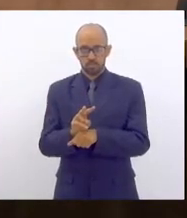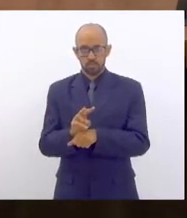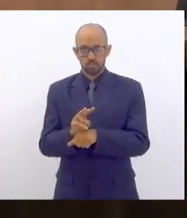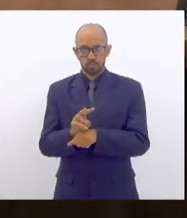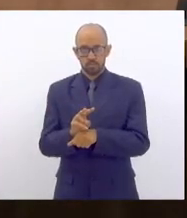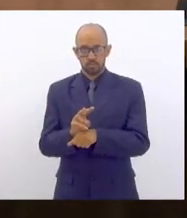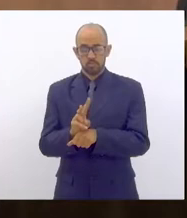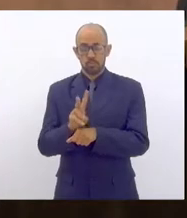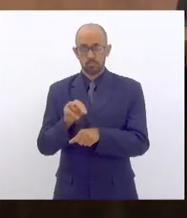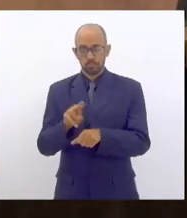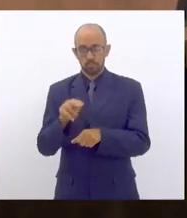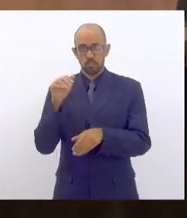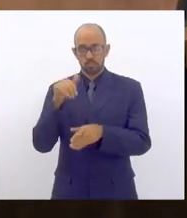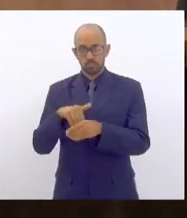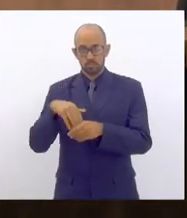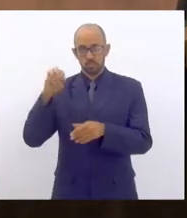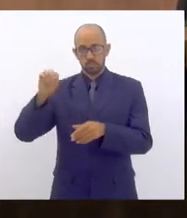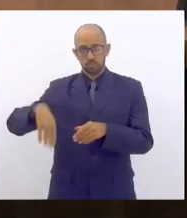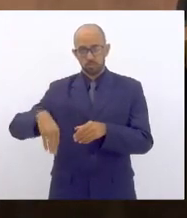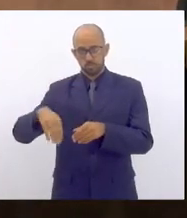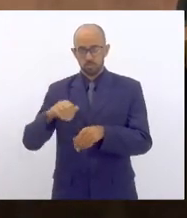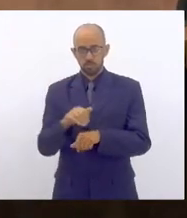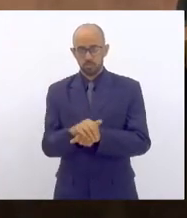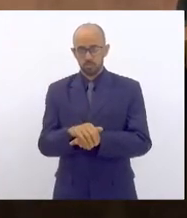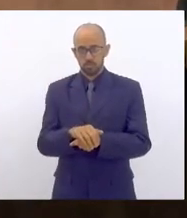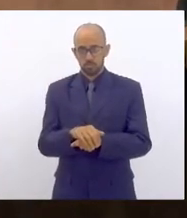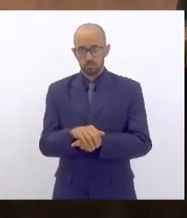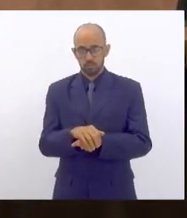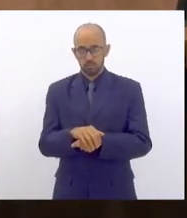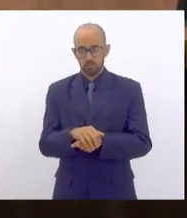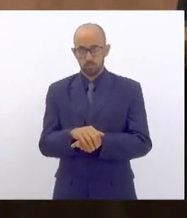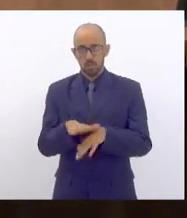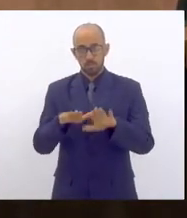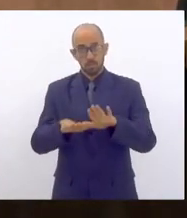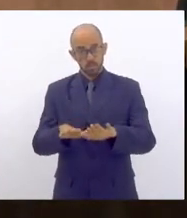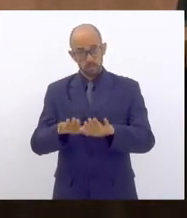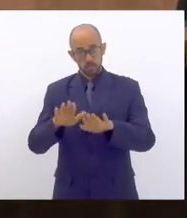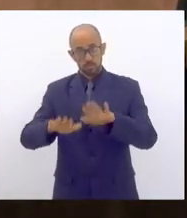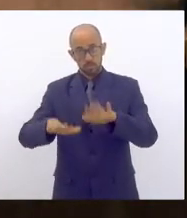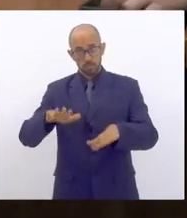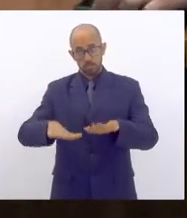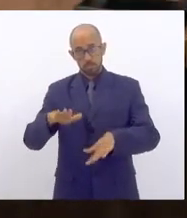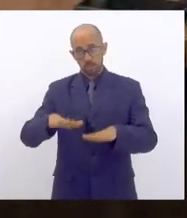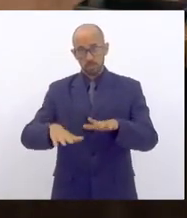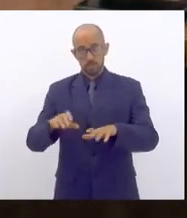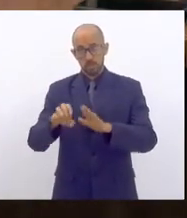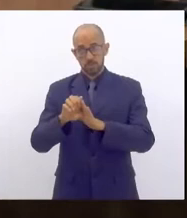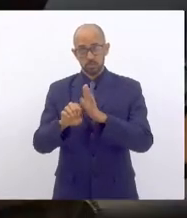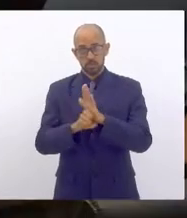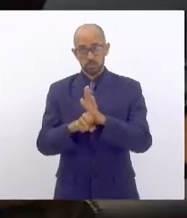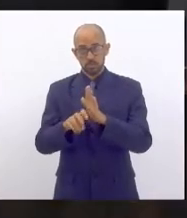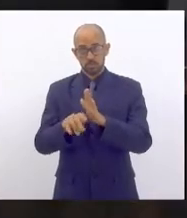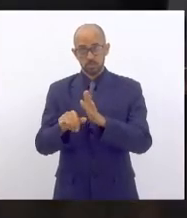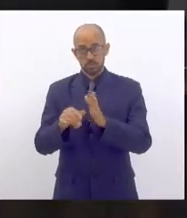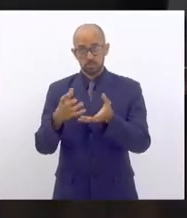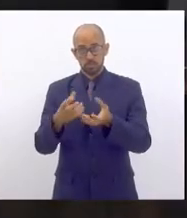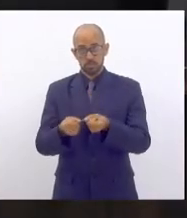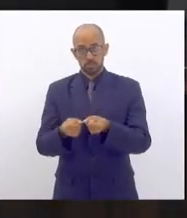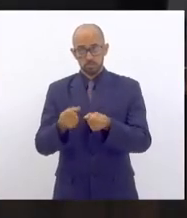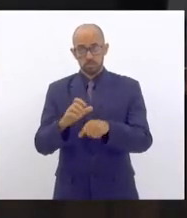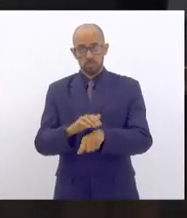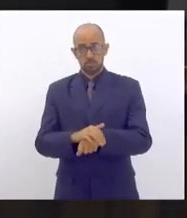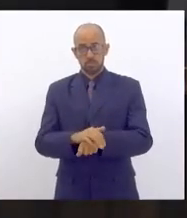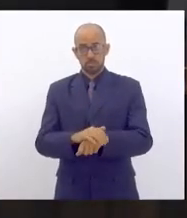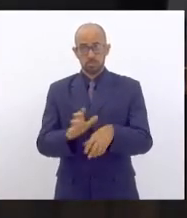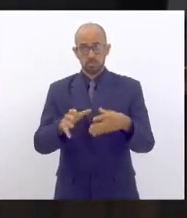estamos votando favorável, a depender das emendas que serão contempladas, senhor presidente. Pela Comissão de Orçamento,